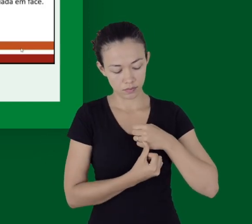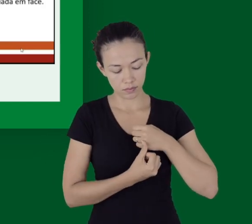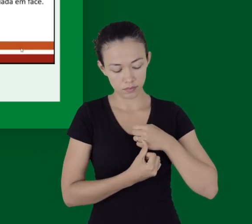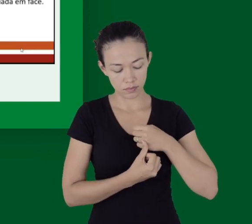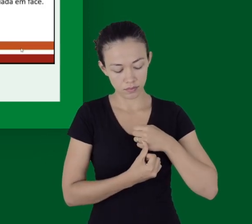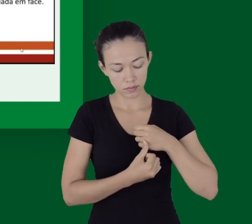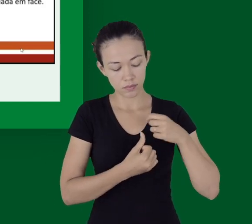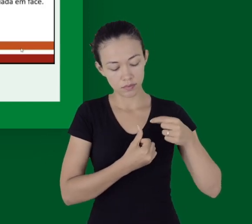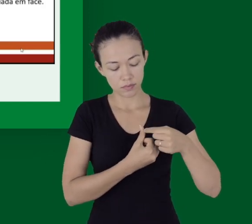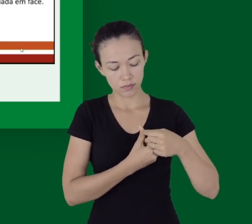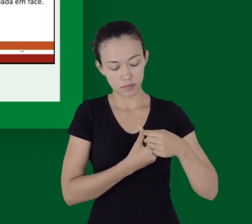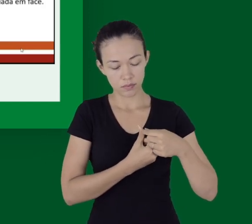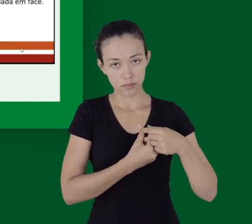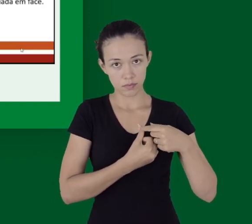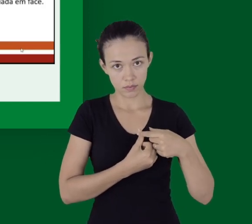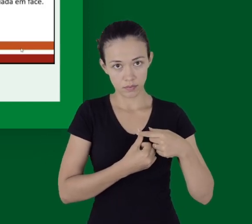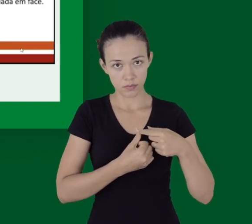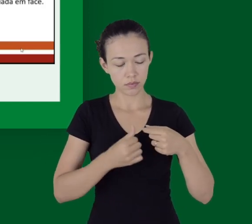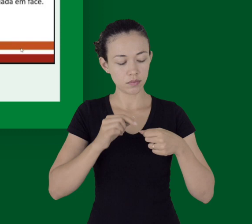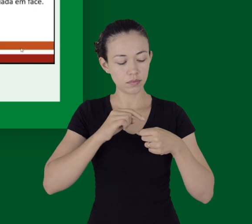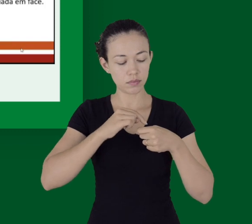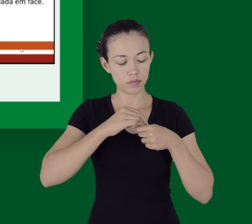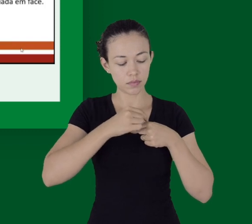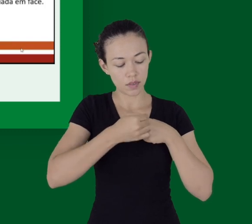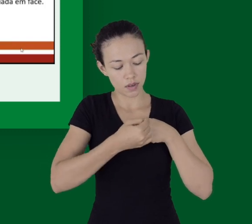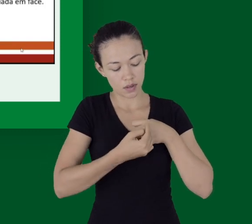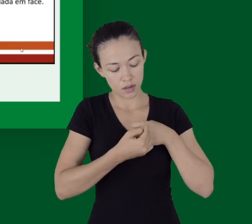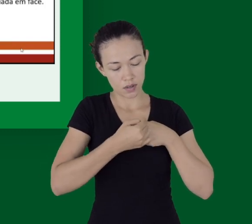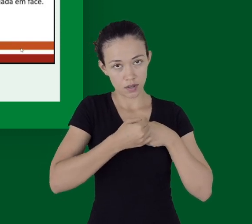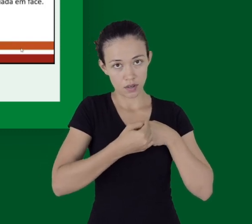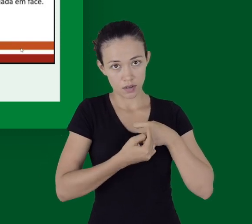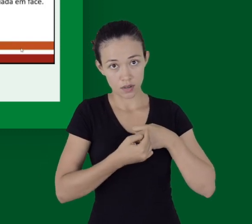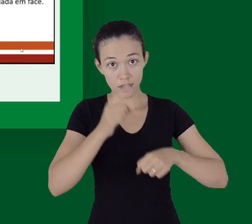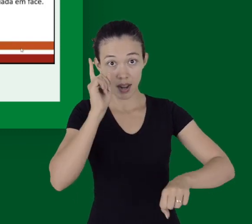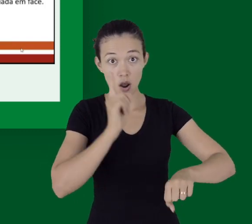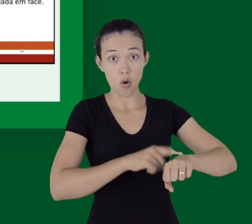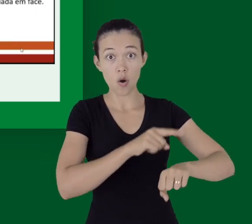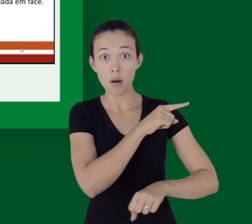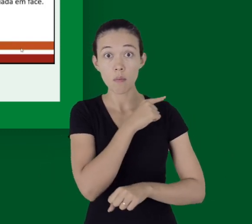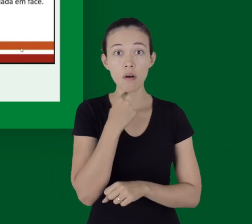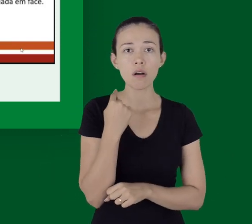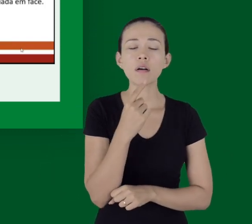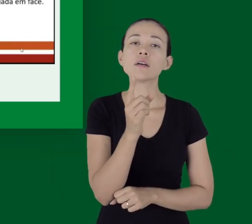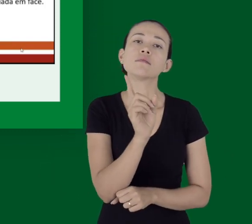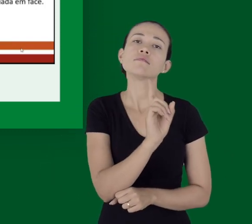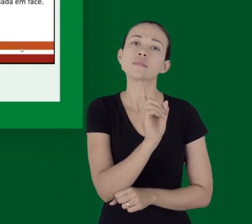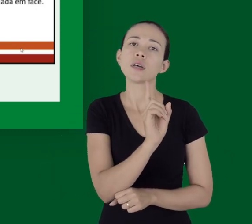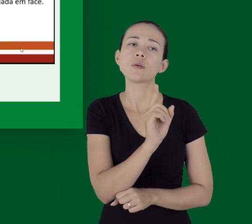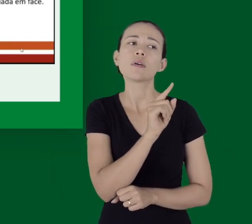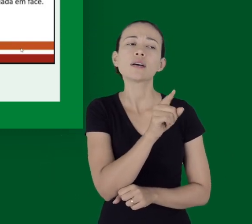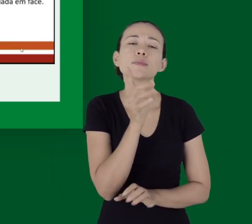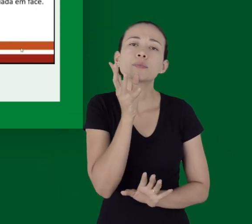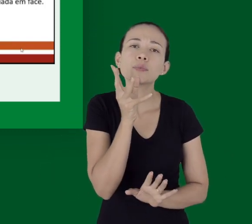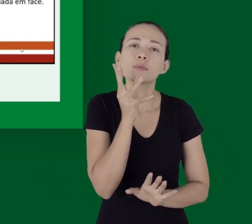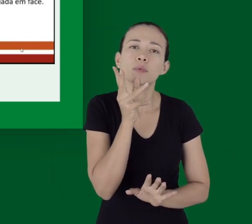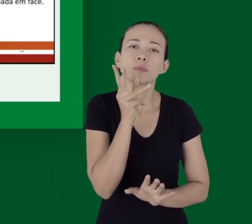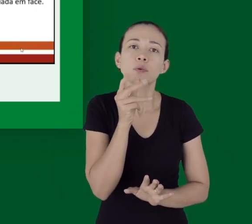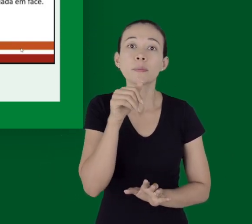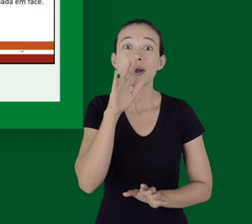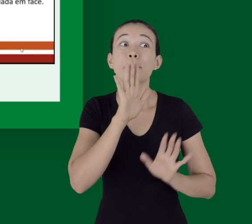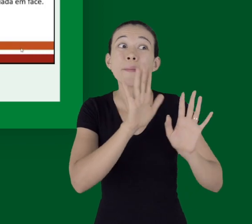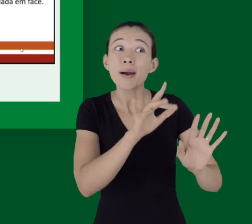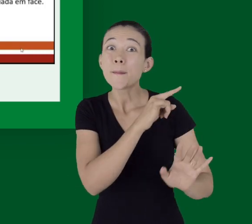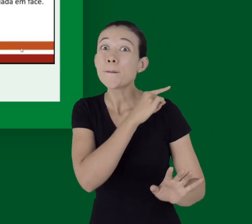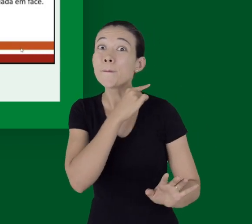aorta descendente, ela não mata na hora, ela demora um pouquinho, ela tem uma evolução mais lenta. Aí a que tem uma evolução mais rápida, tem uma